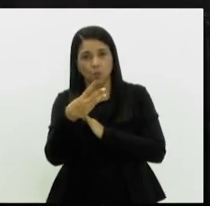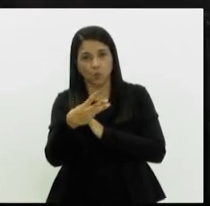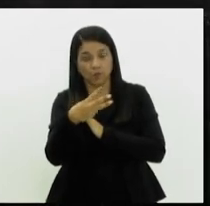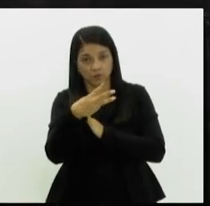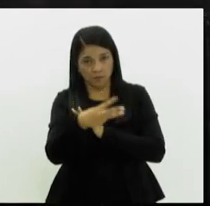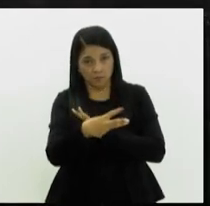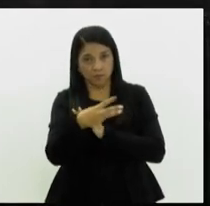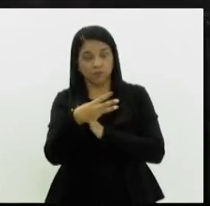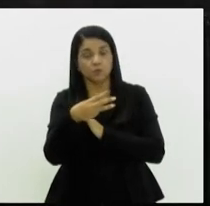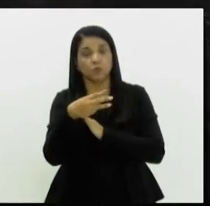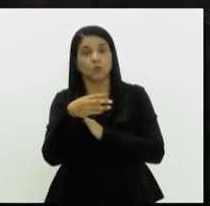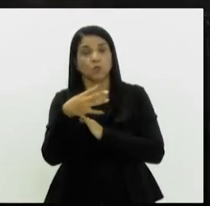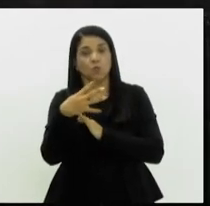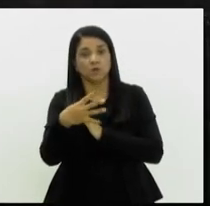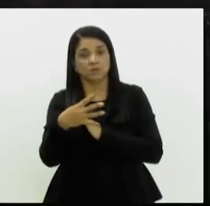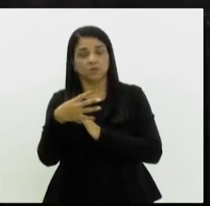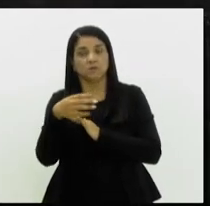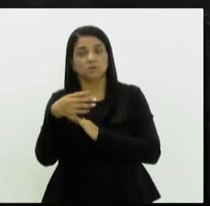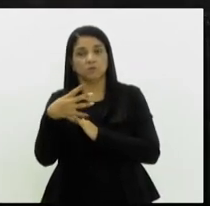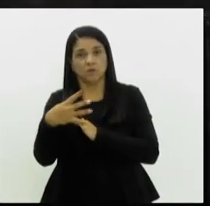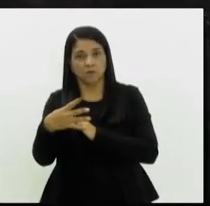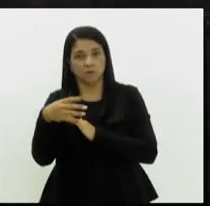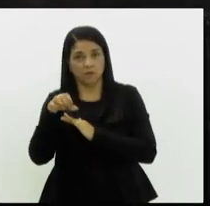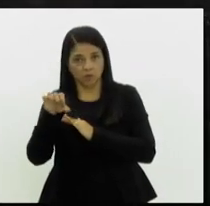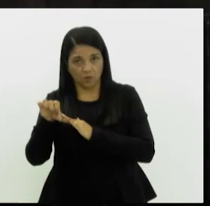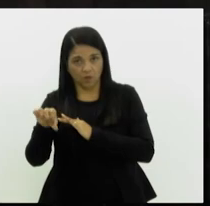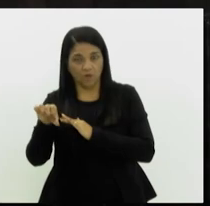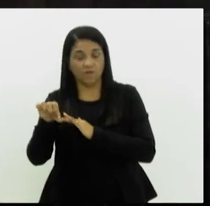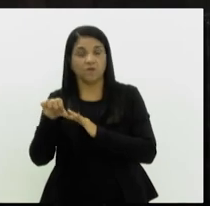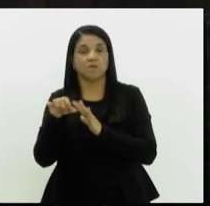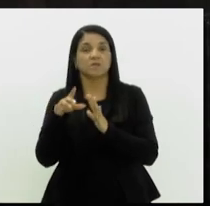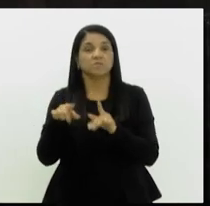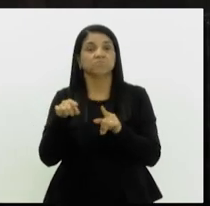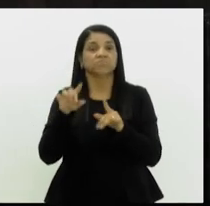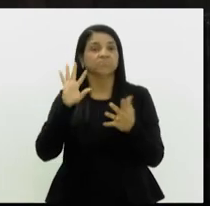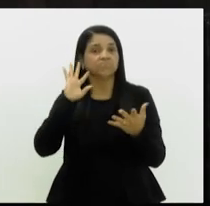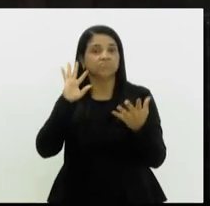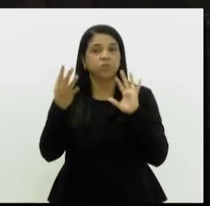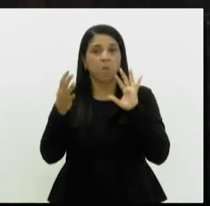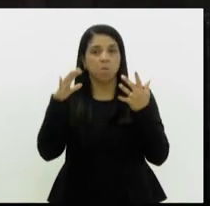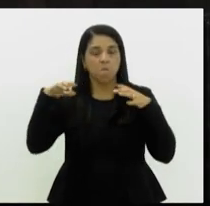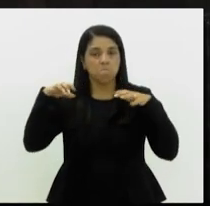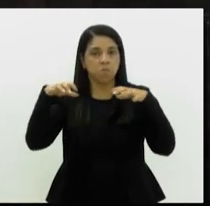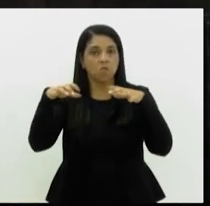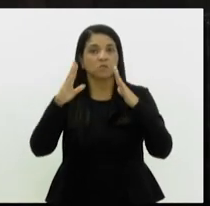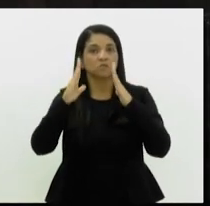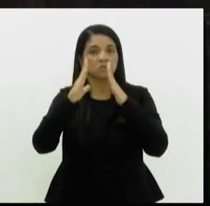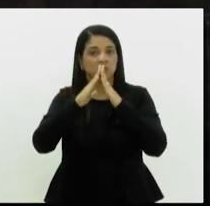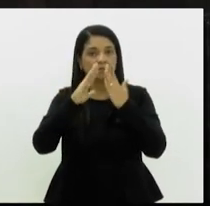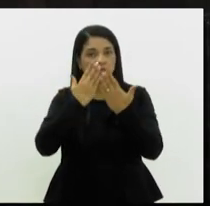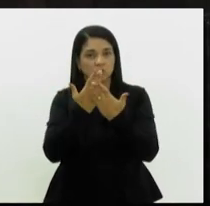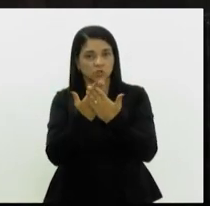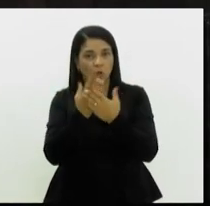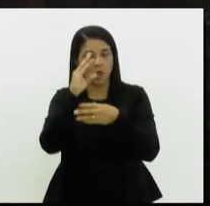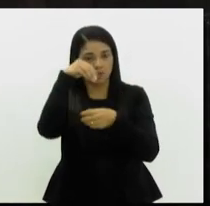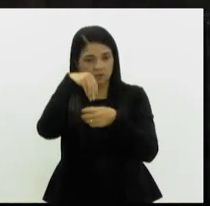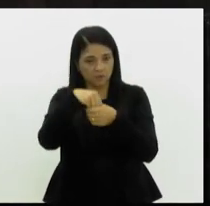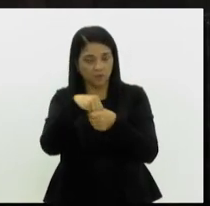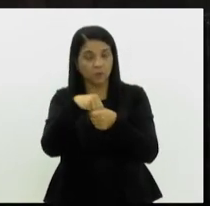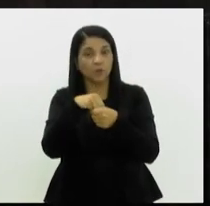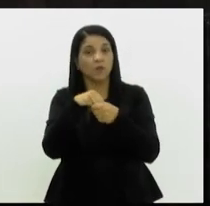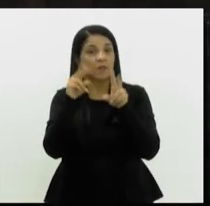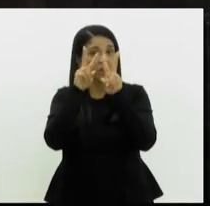3.449, esse ano, que institui a Lei de Enfrentamento à Emergência Climática nas escolas da rede estadual, ou seja, aprofundar o